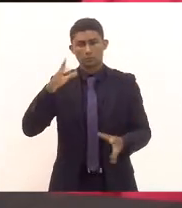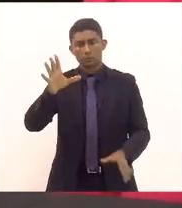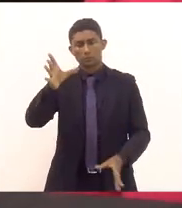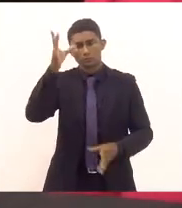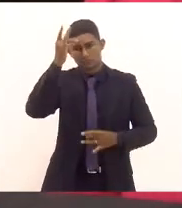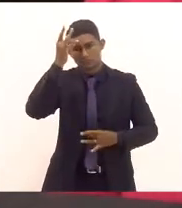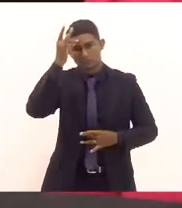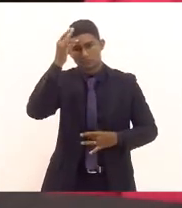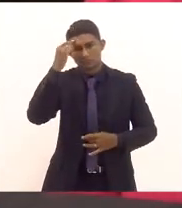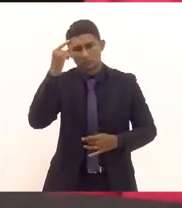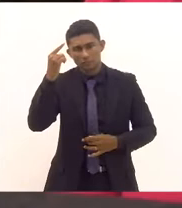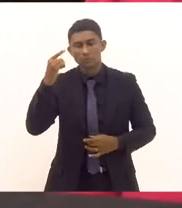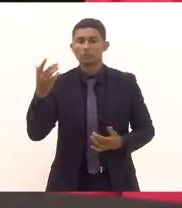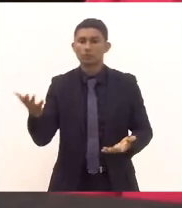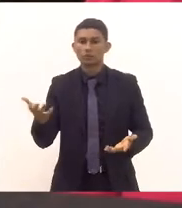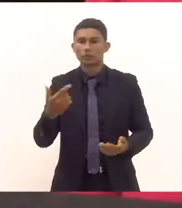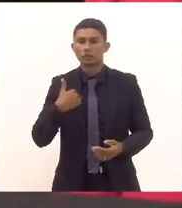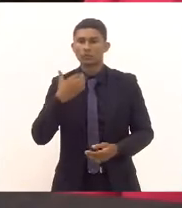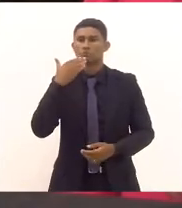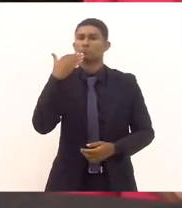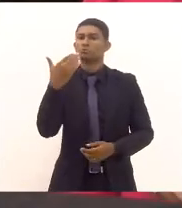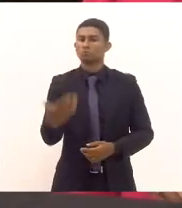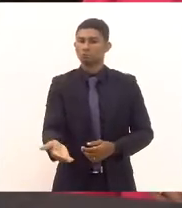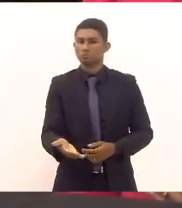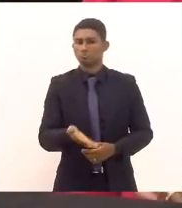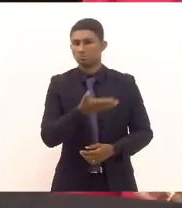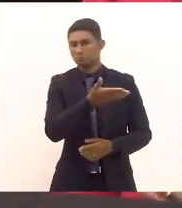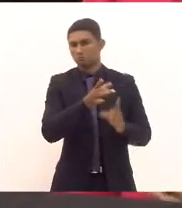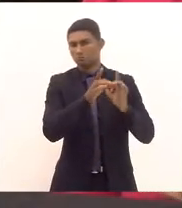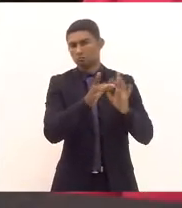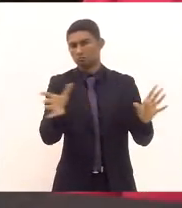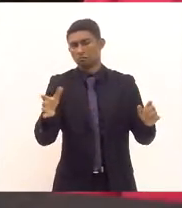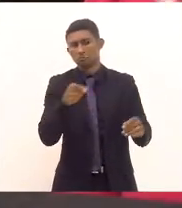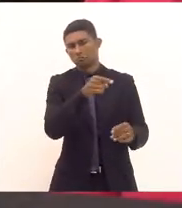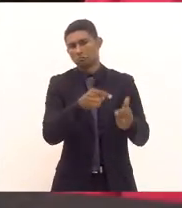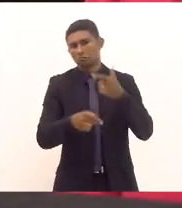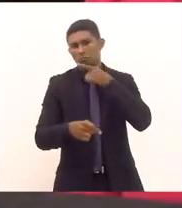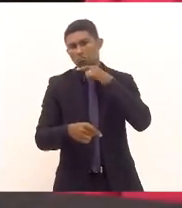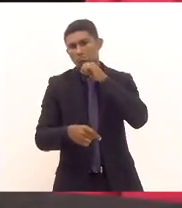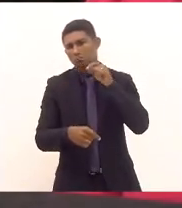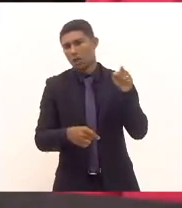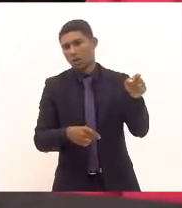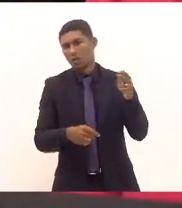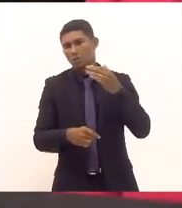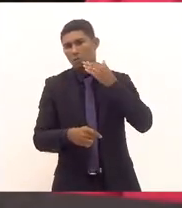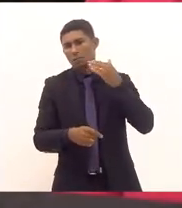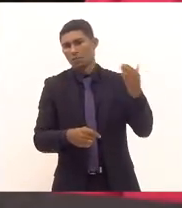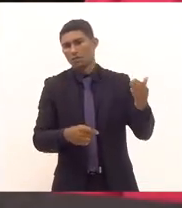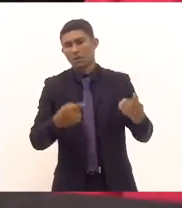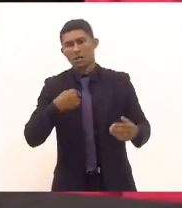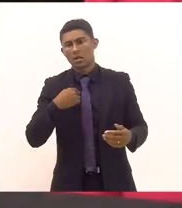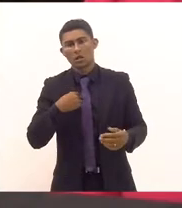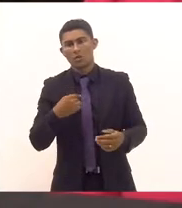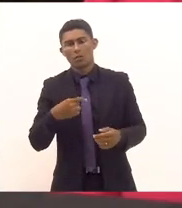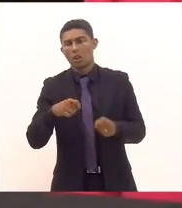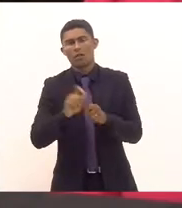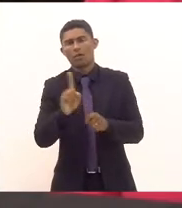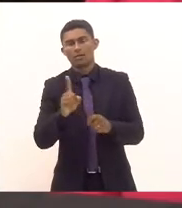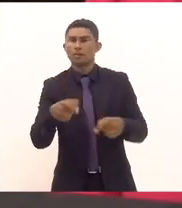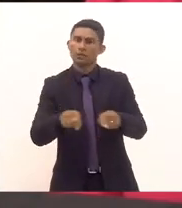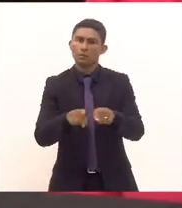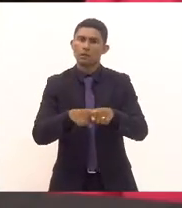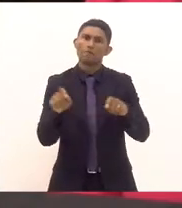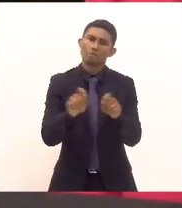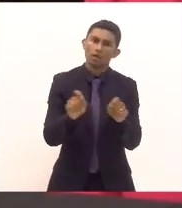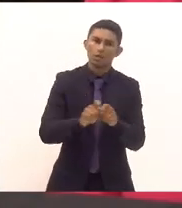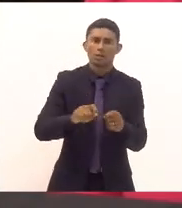aquele orixá eu fui lá pedir permissão um pai-de-santo me pediu coisa da não fazer e coisas a fazer